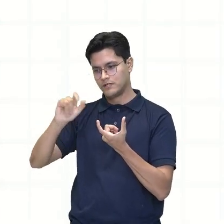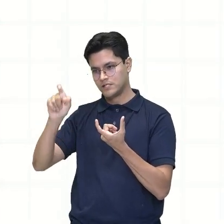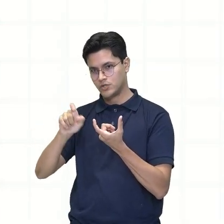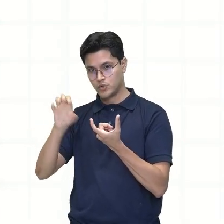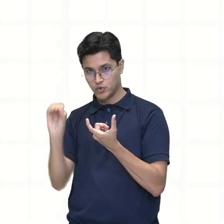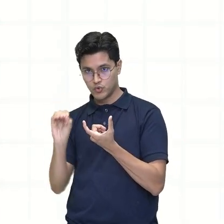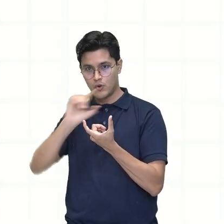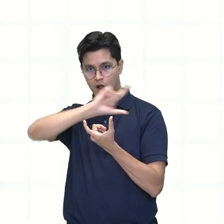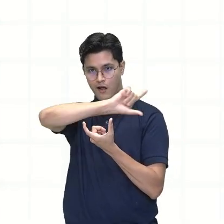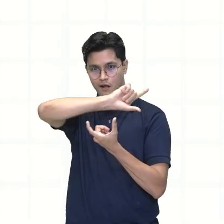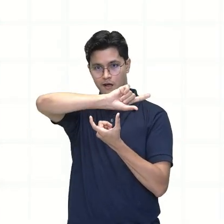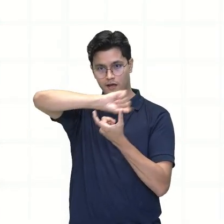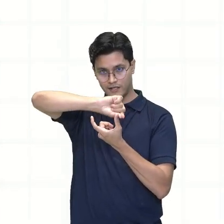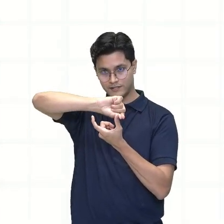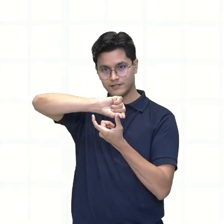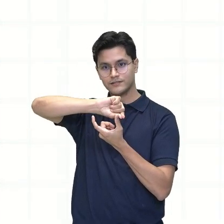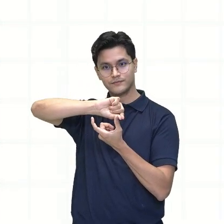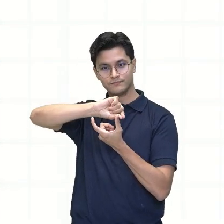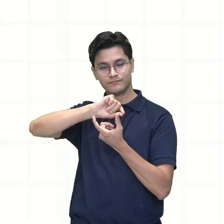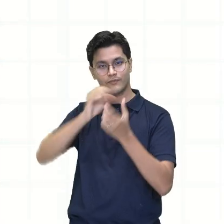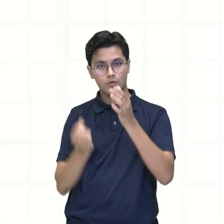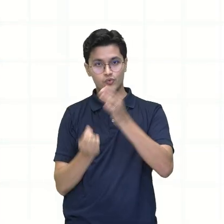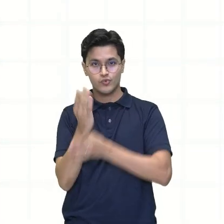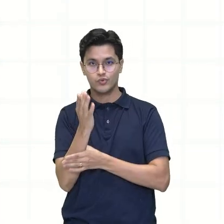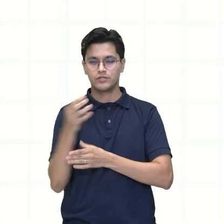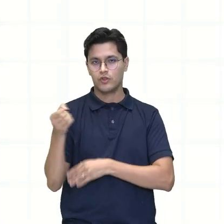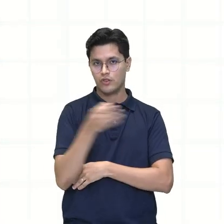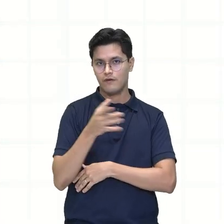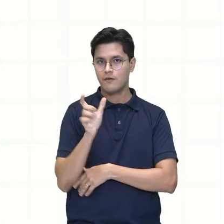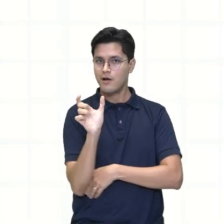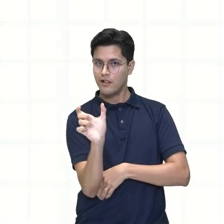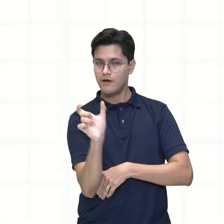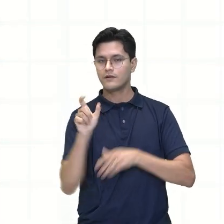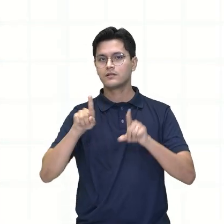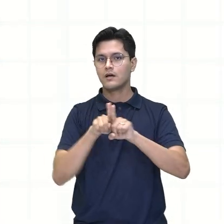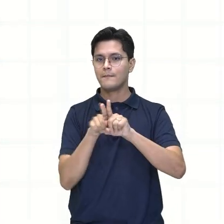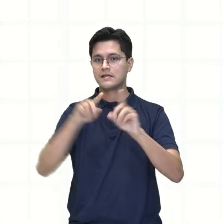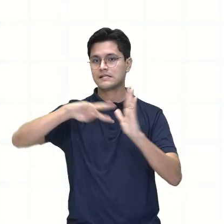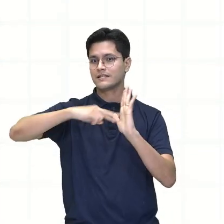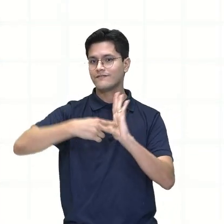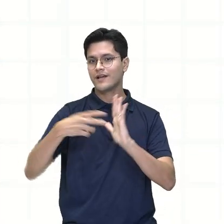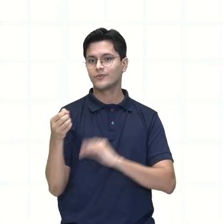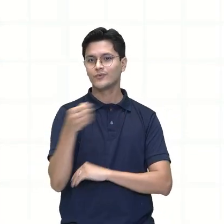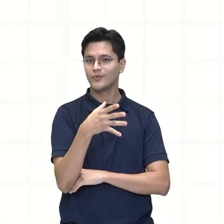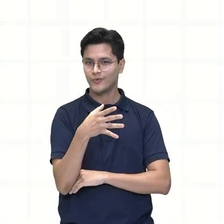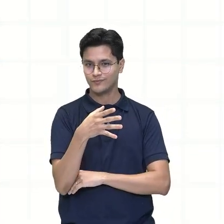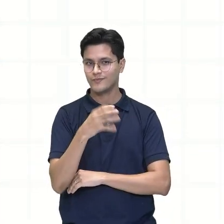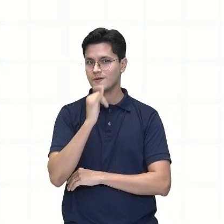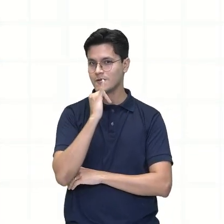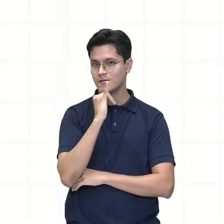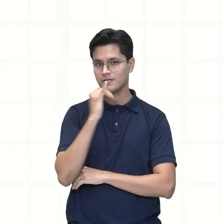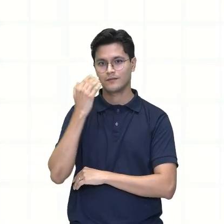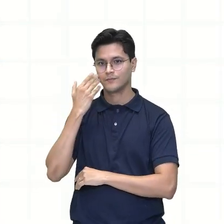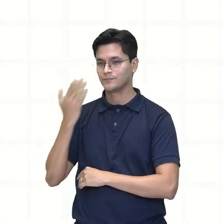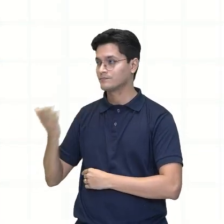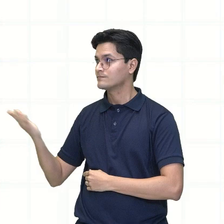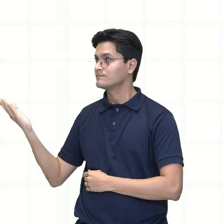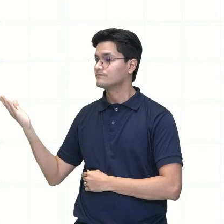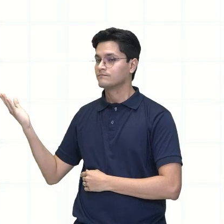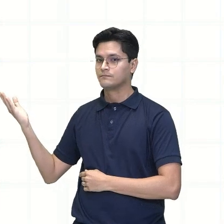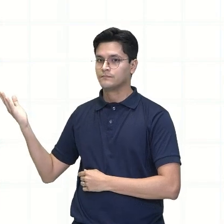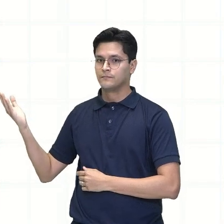é acrescentado formando uma nova palavra e um novo significado. Então, vamos lá verificar o exemplo